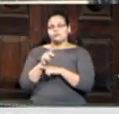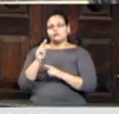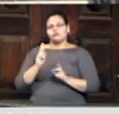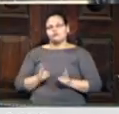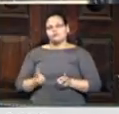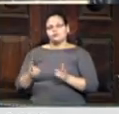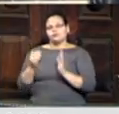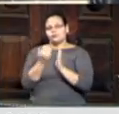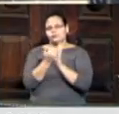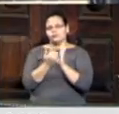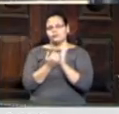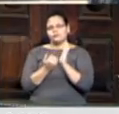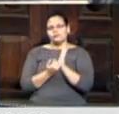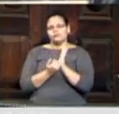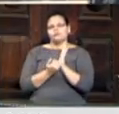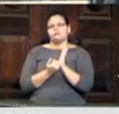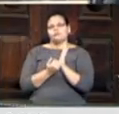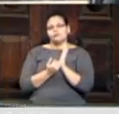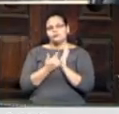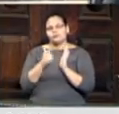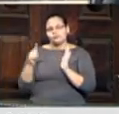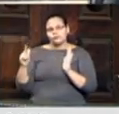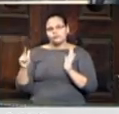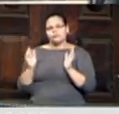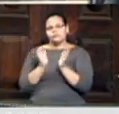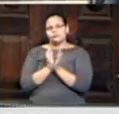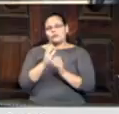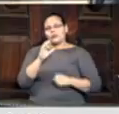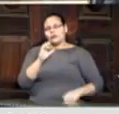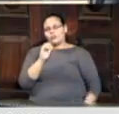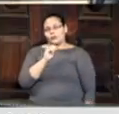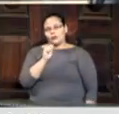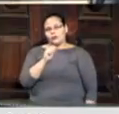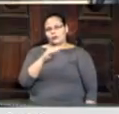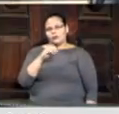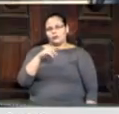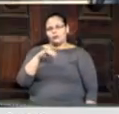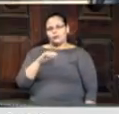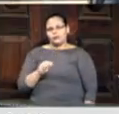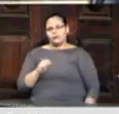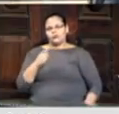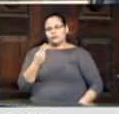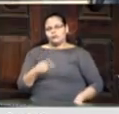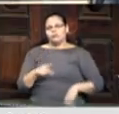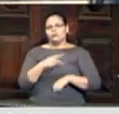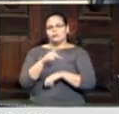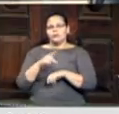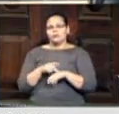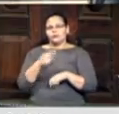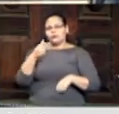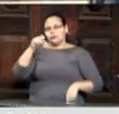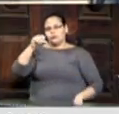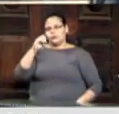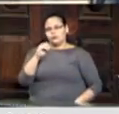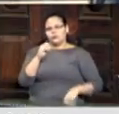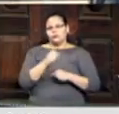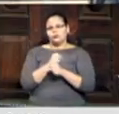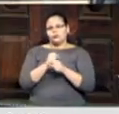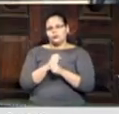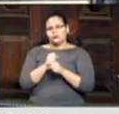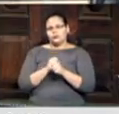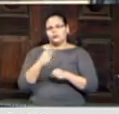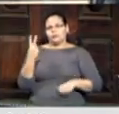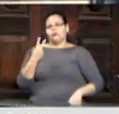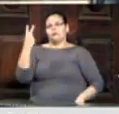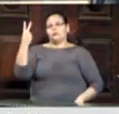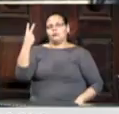critérios das demais academias do nosso país. São 90 anos valorizando a nossa cultura